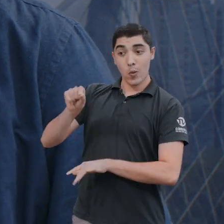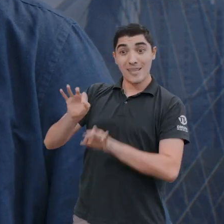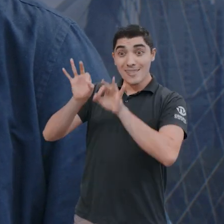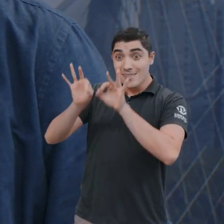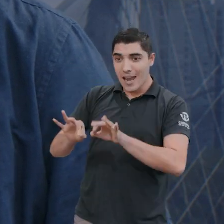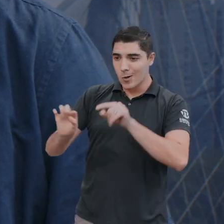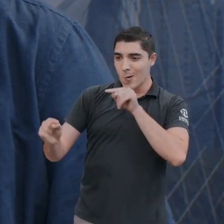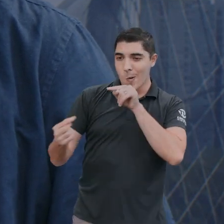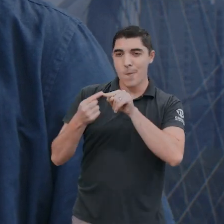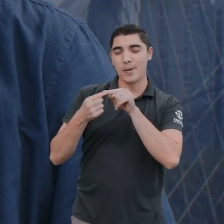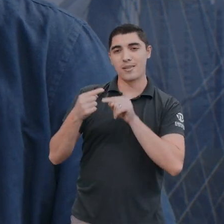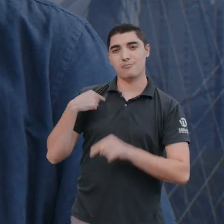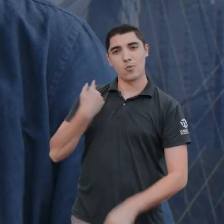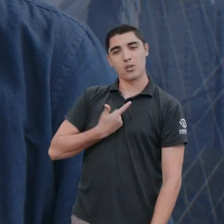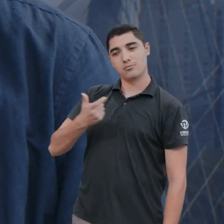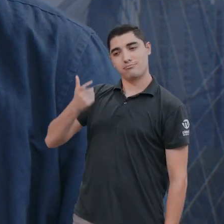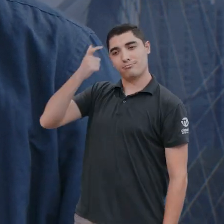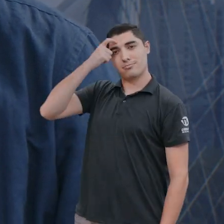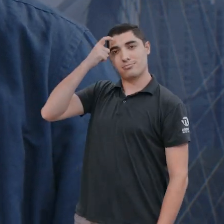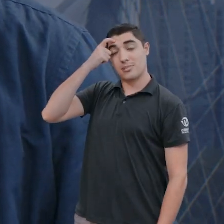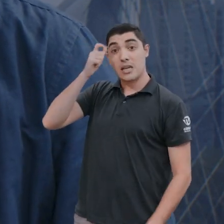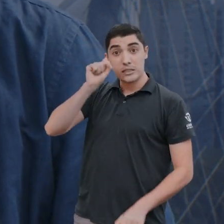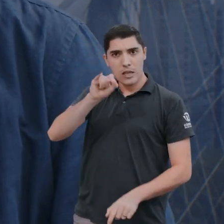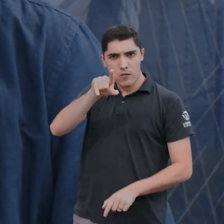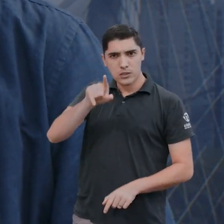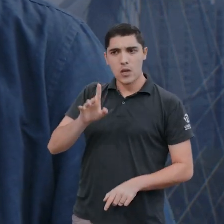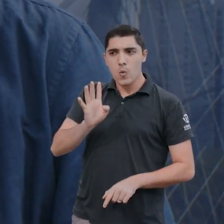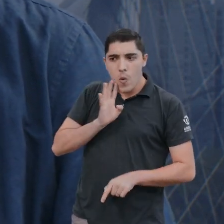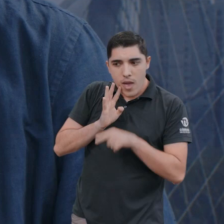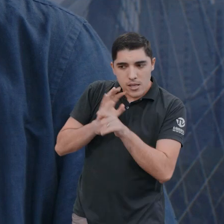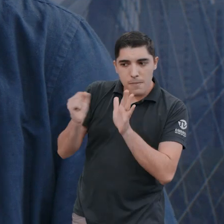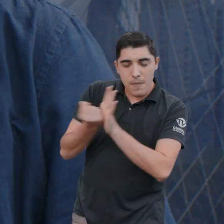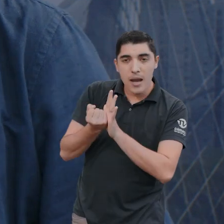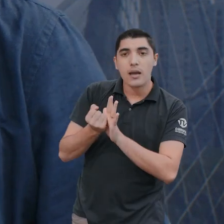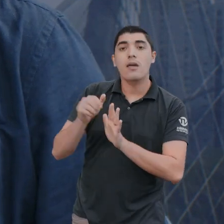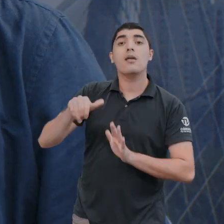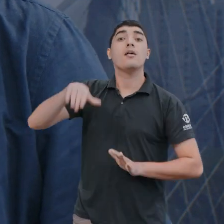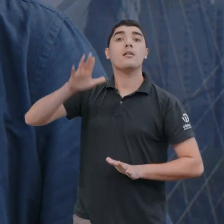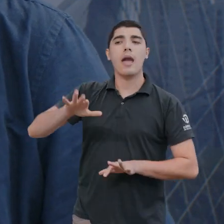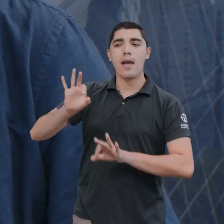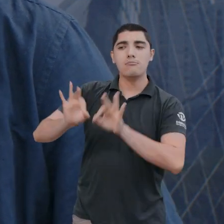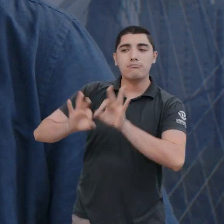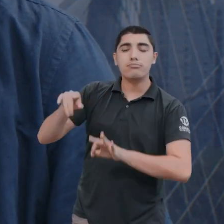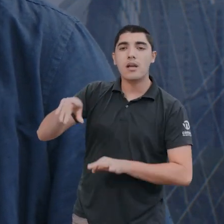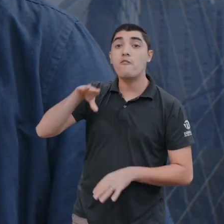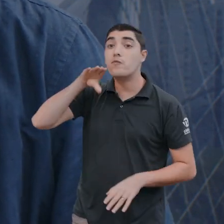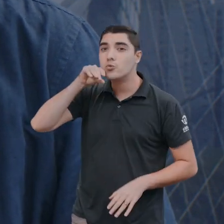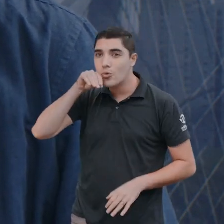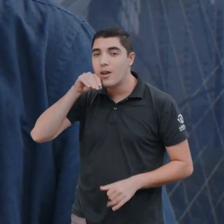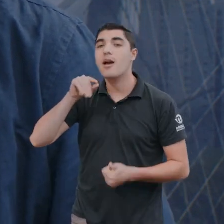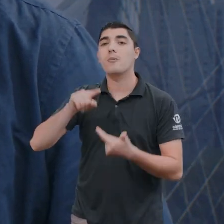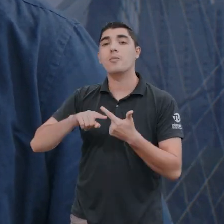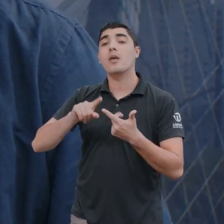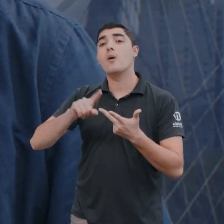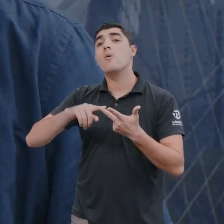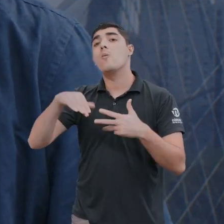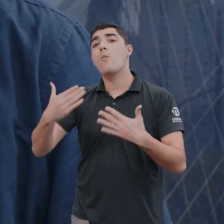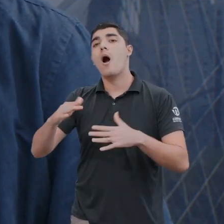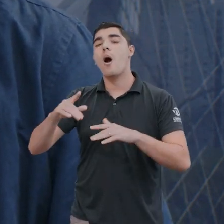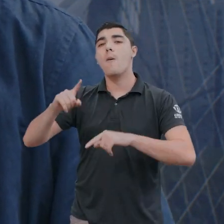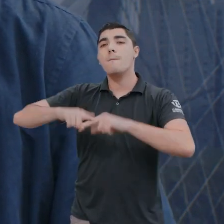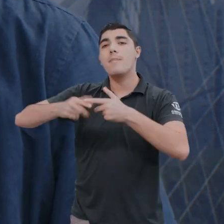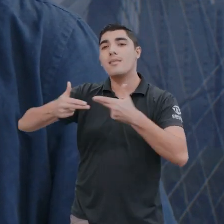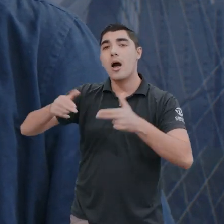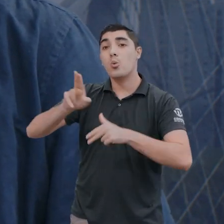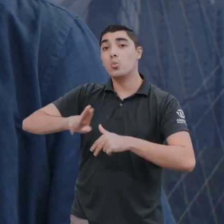muito mais consciente se você segue essa marca, se você sabe quem produziu isso, se você sabe qual é o material que foi